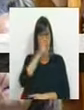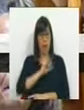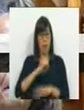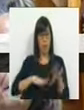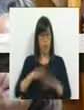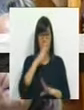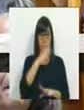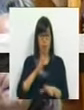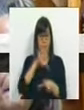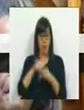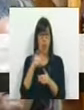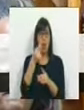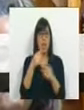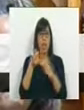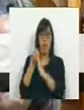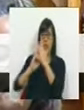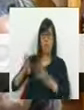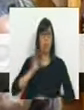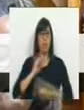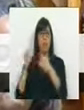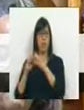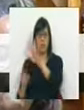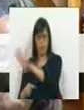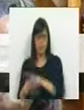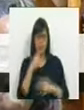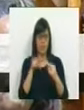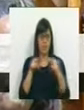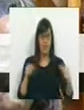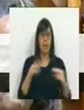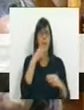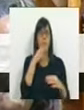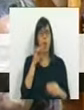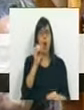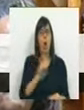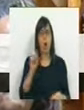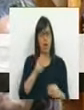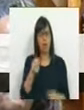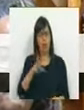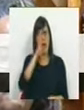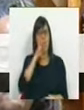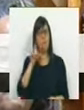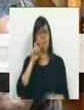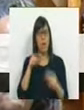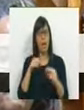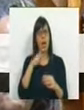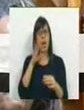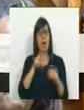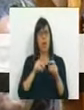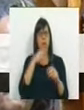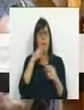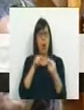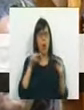não executar e devolver depois o dinheiro a Bruxelas. Mas voltando à linha do Oeste, de facto o anterior governo defendeu que a linha do Oeste devia